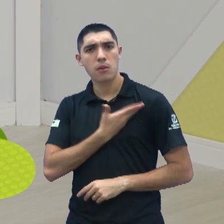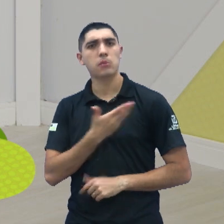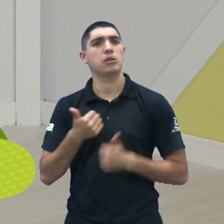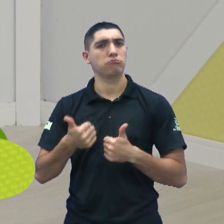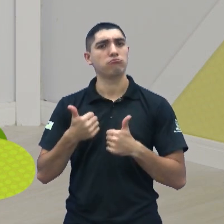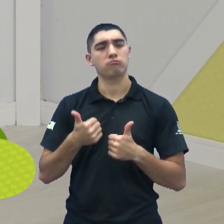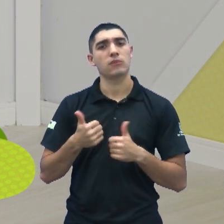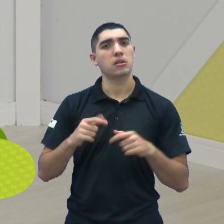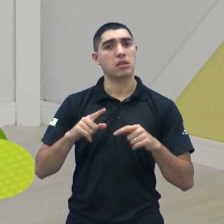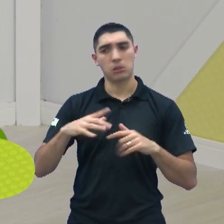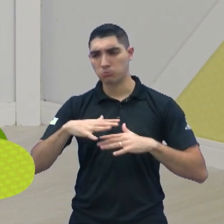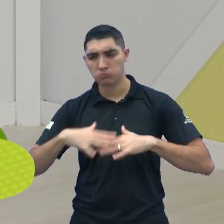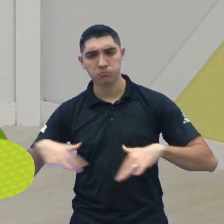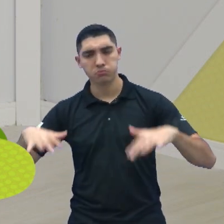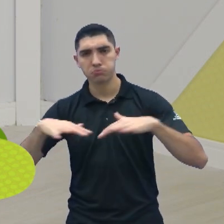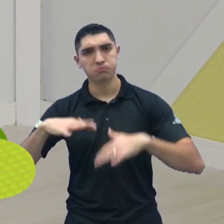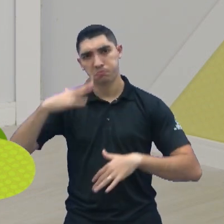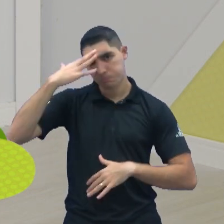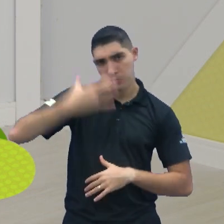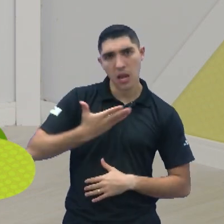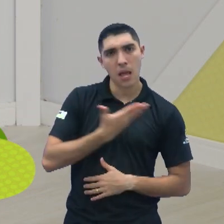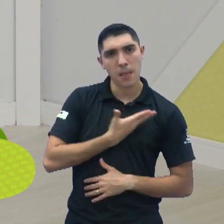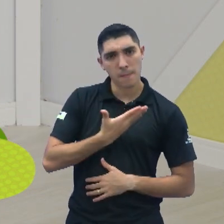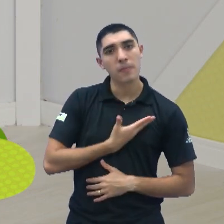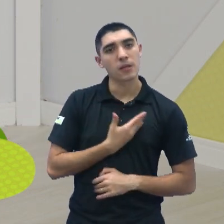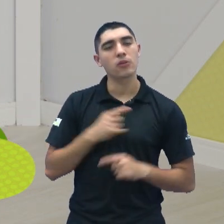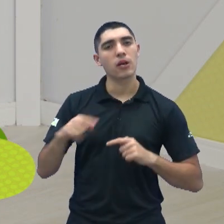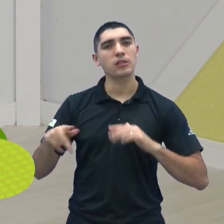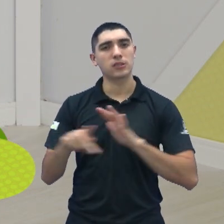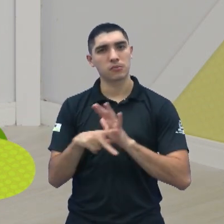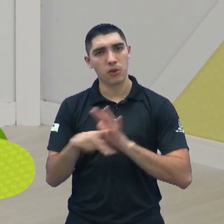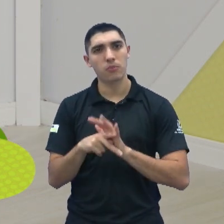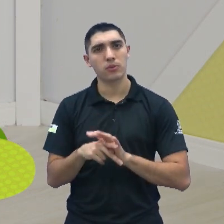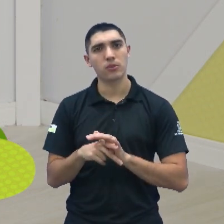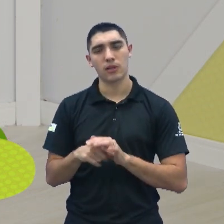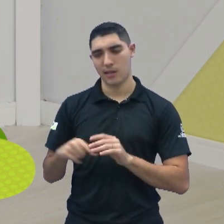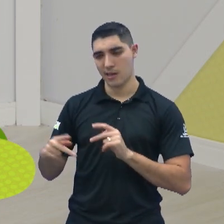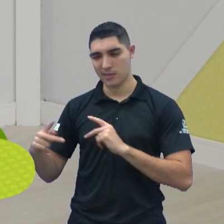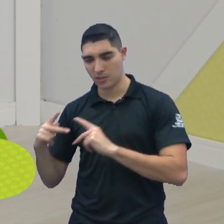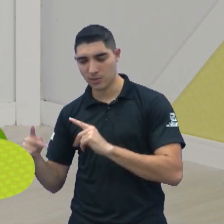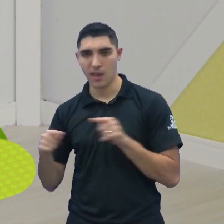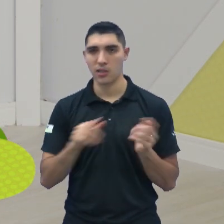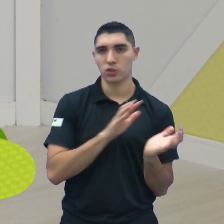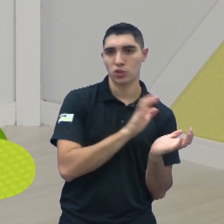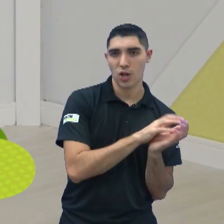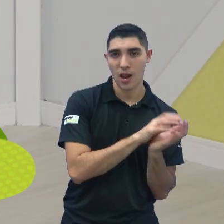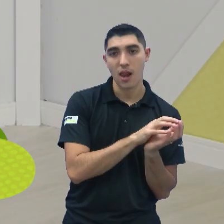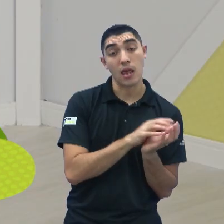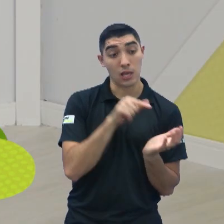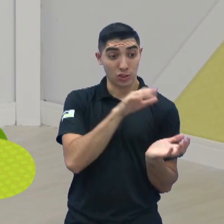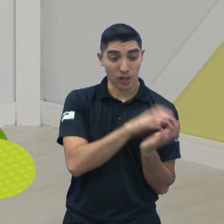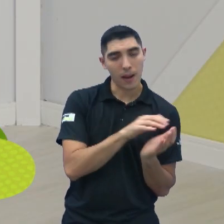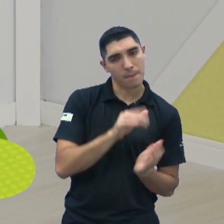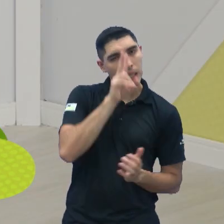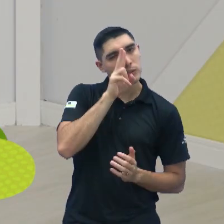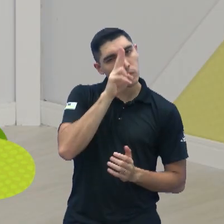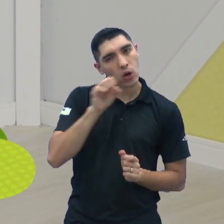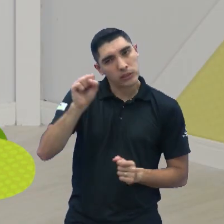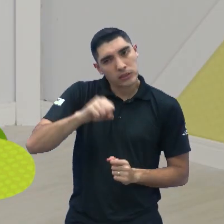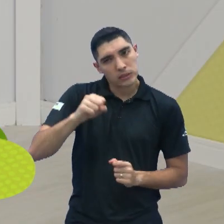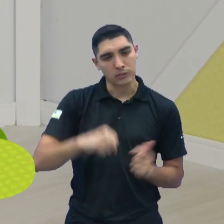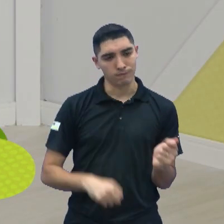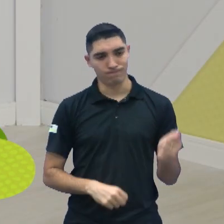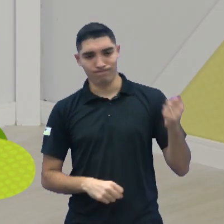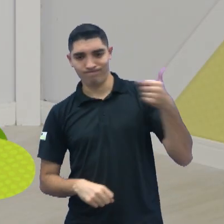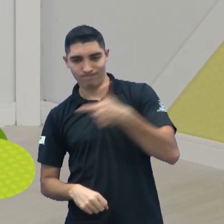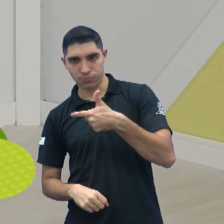mas é tudo amigo ali, o time do São José com o time de Jacareí. Hoje, como você bem falou, o Jacareí está num patamar um pouquinho acima em relação